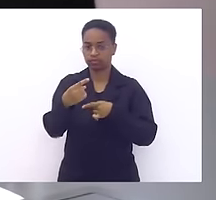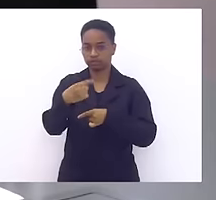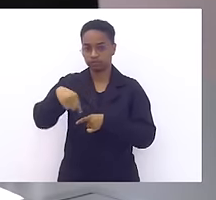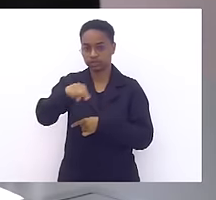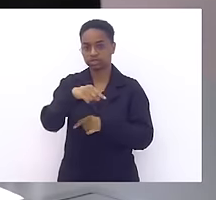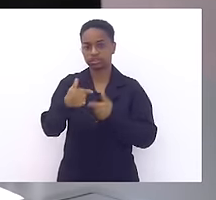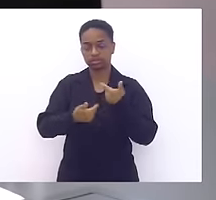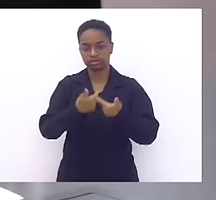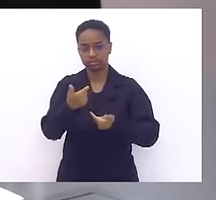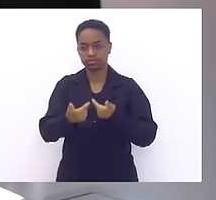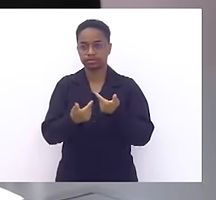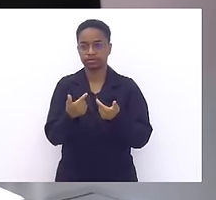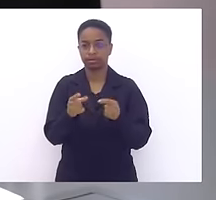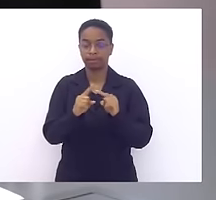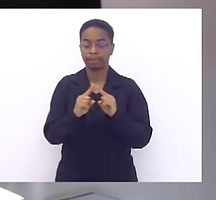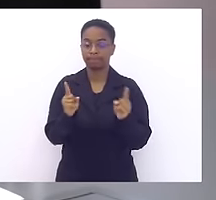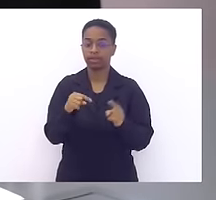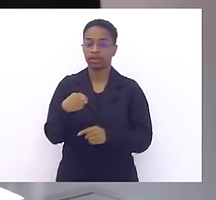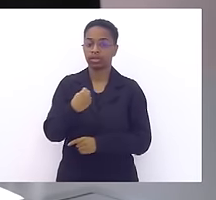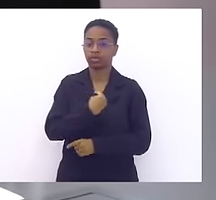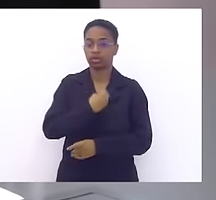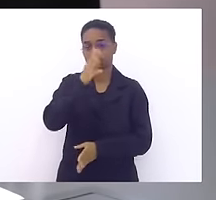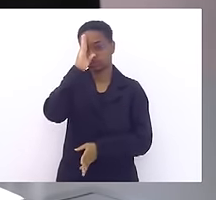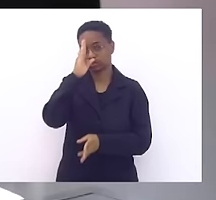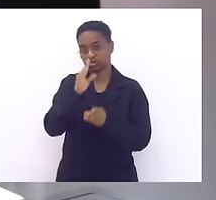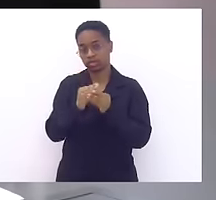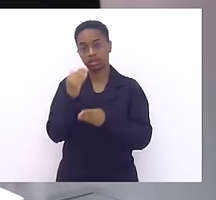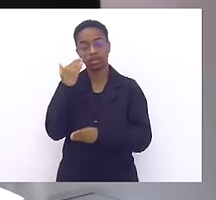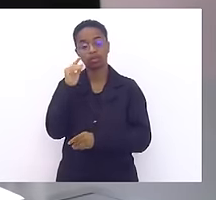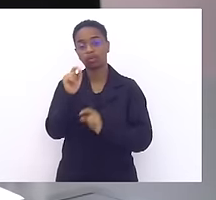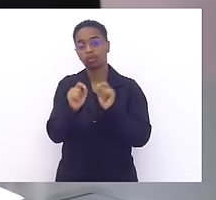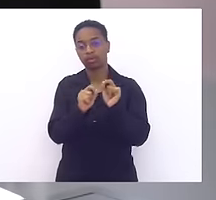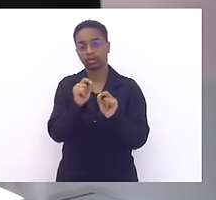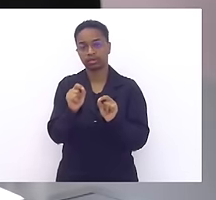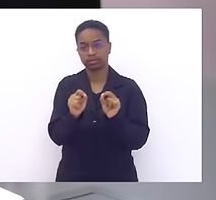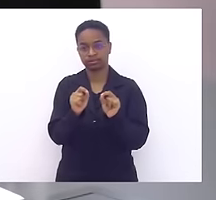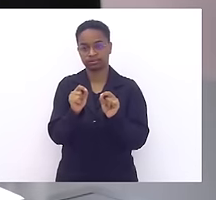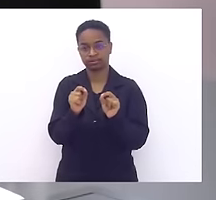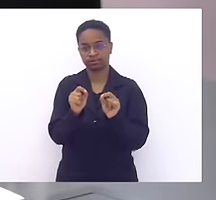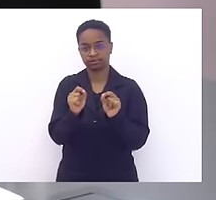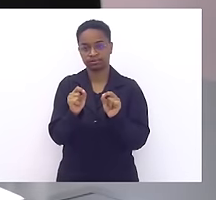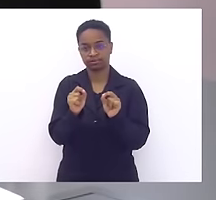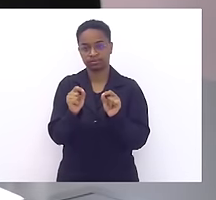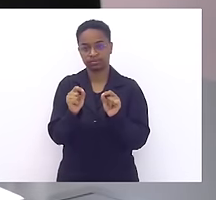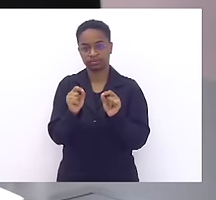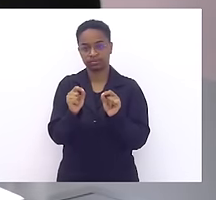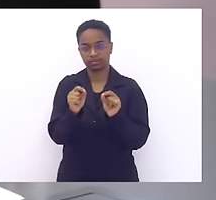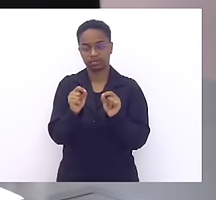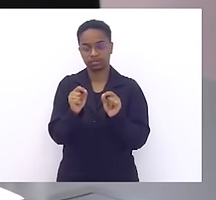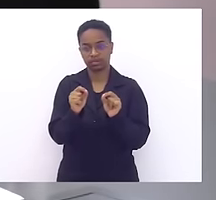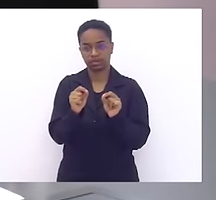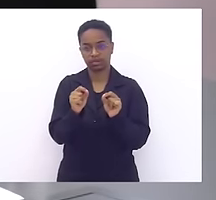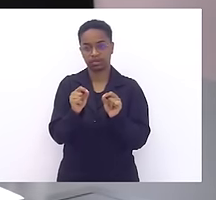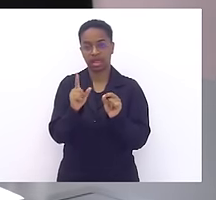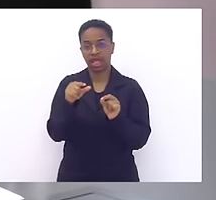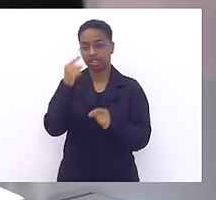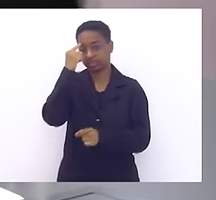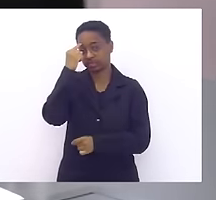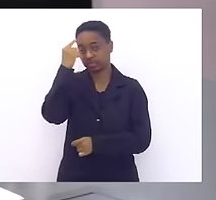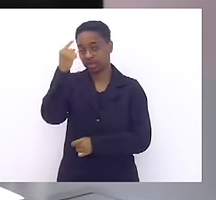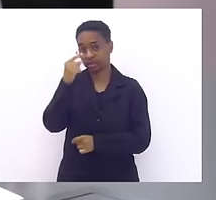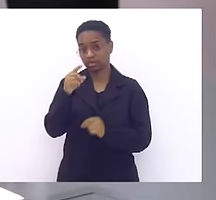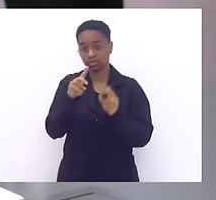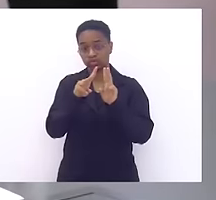feitos e o que a gente tinha entendido que era uma ideia a respeito